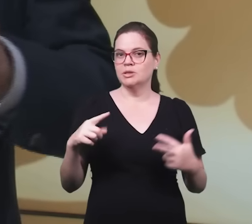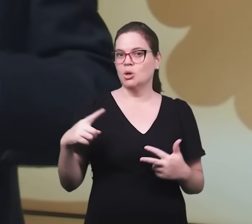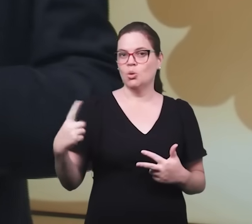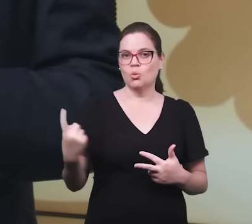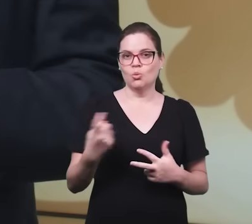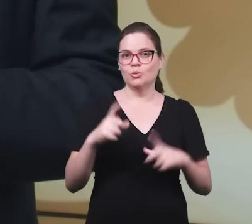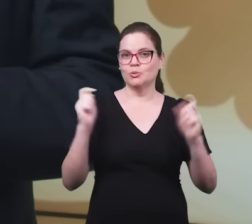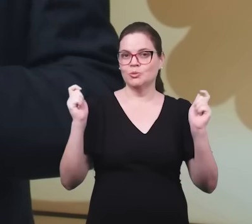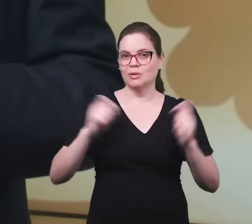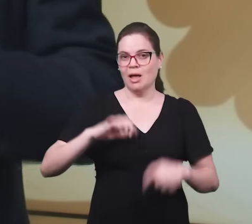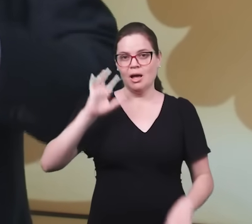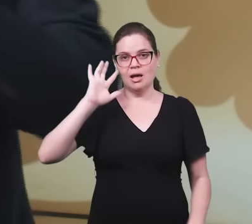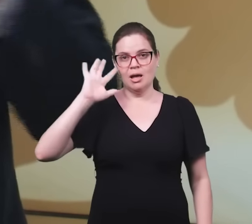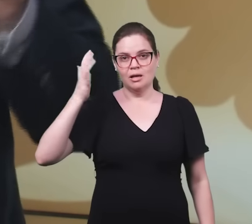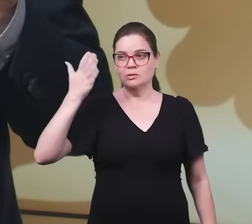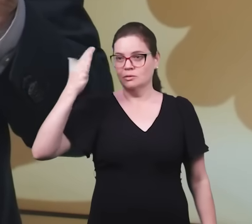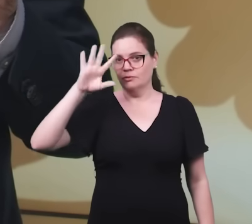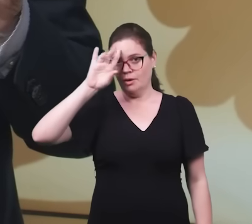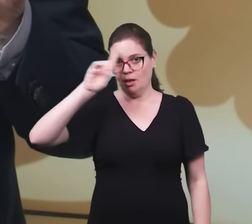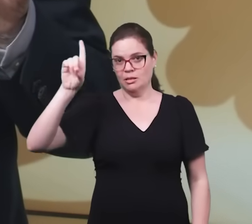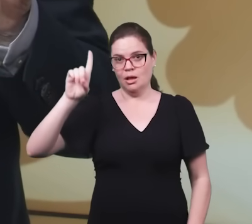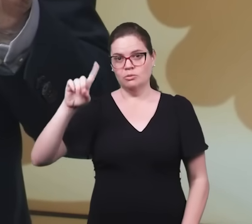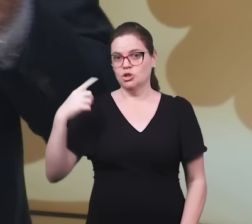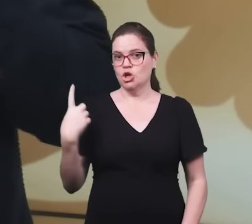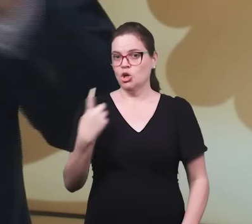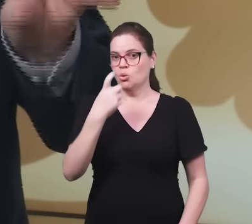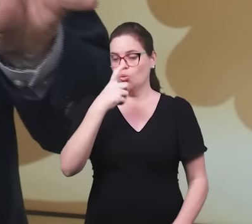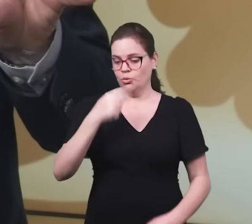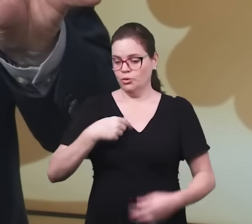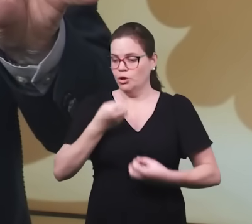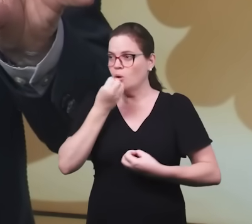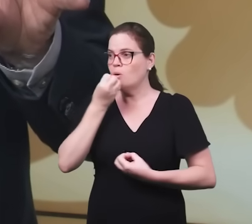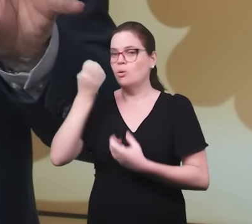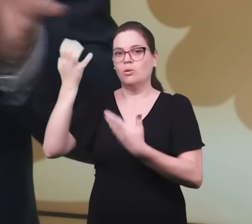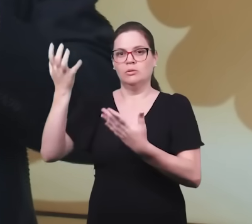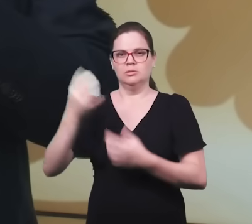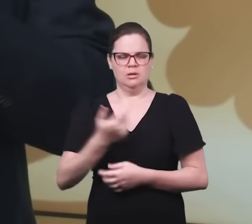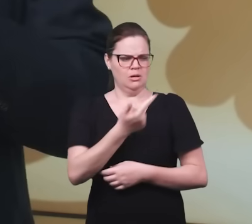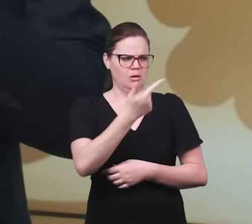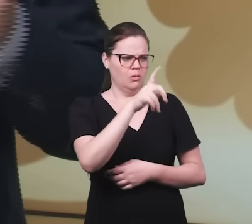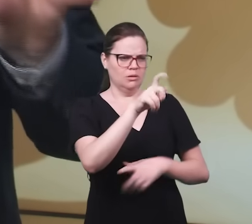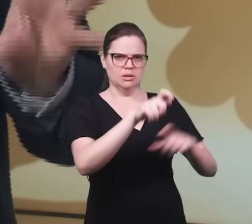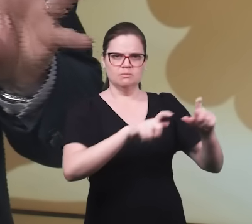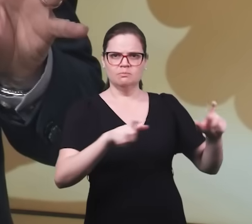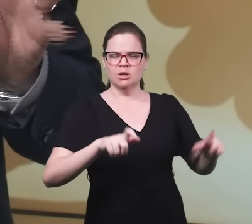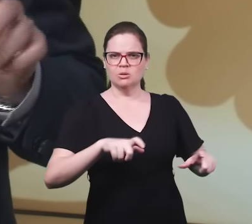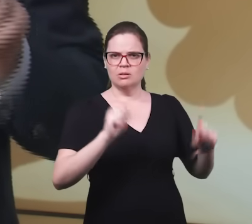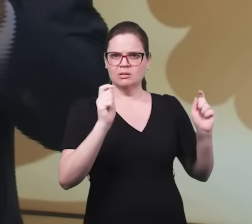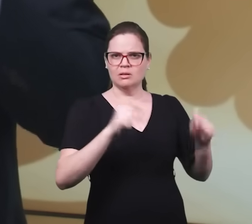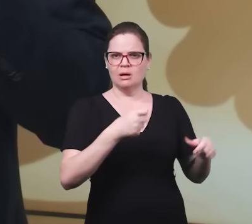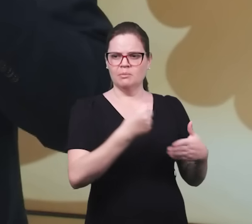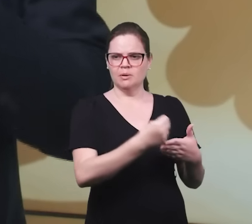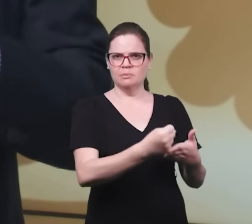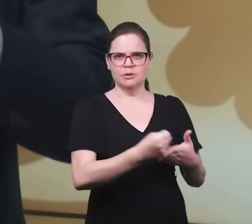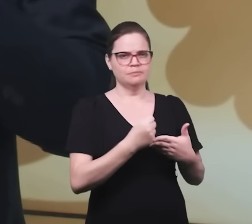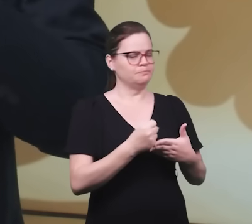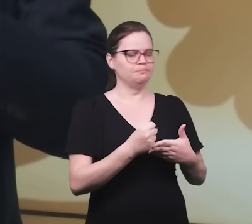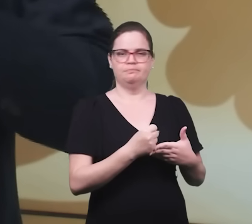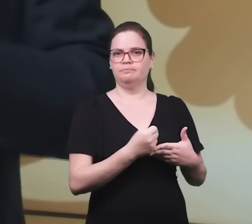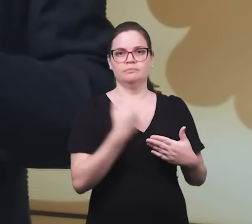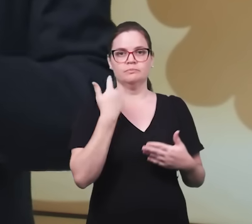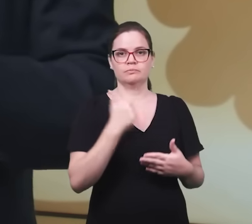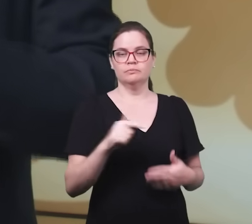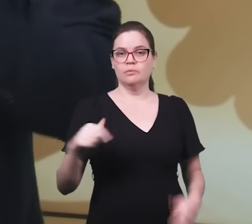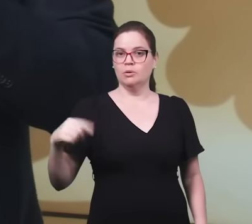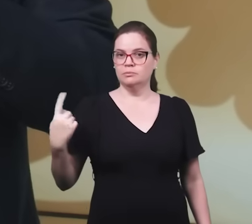e responder. Ninguém mais, não há homem, não há recurso humano, só